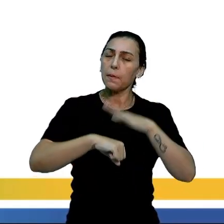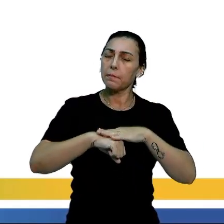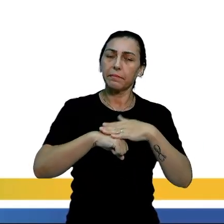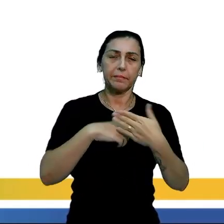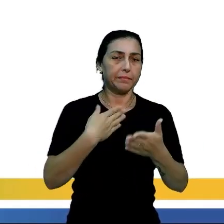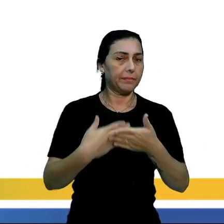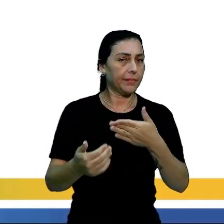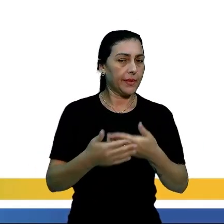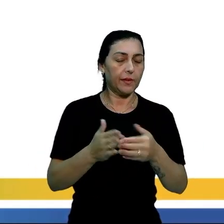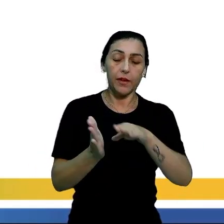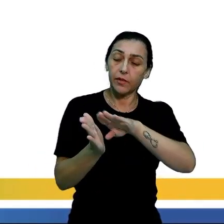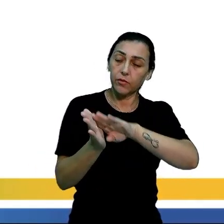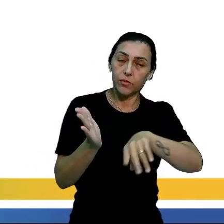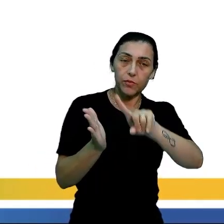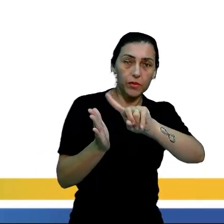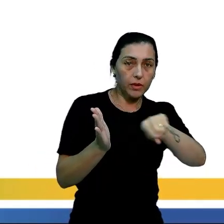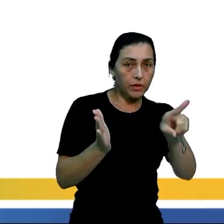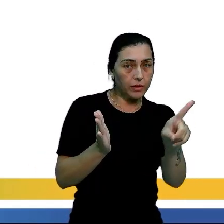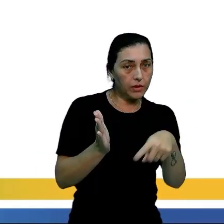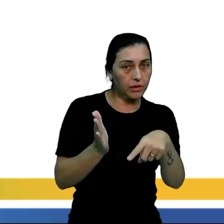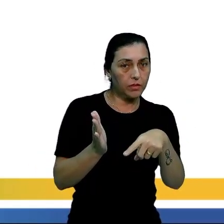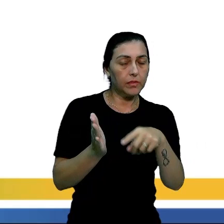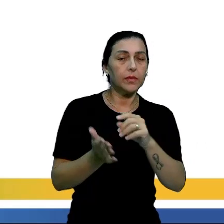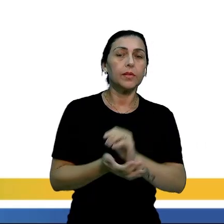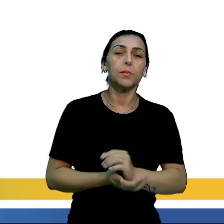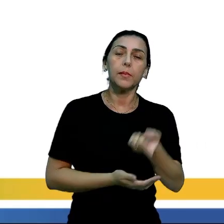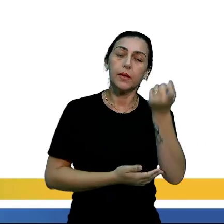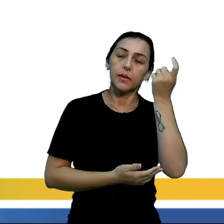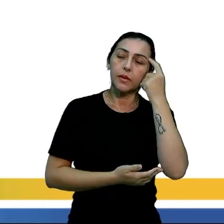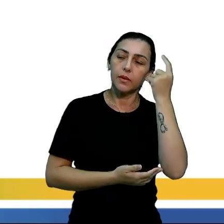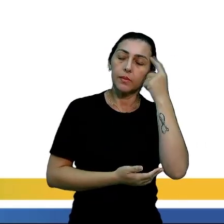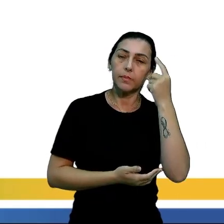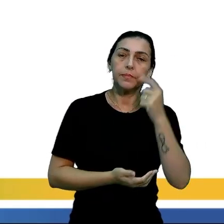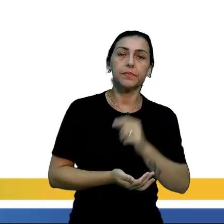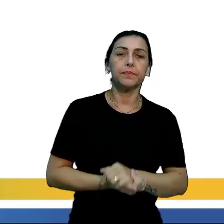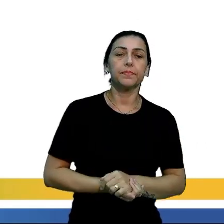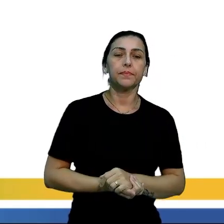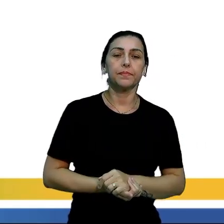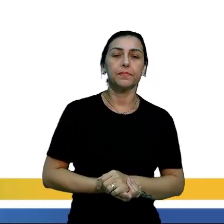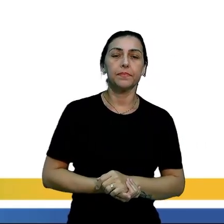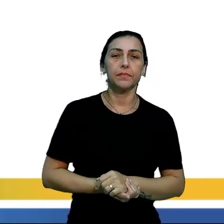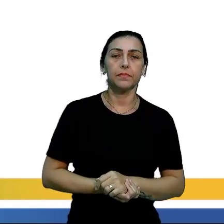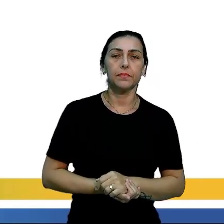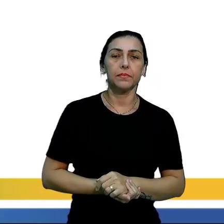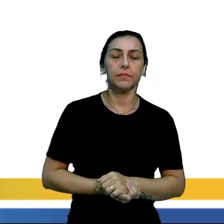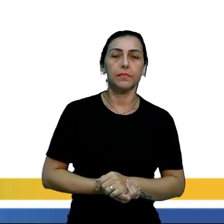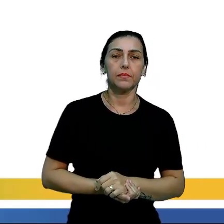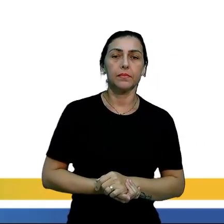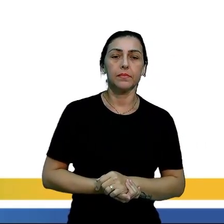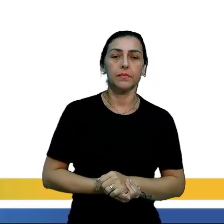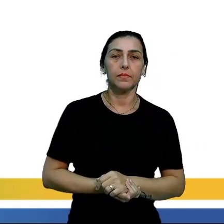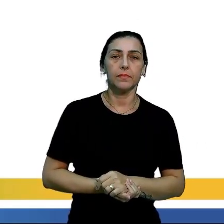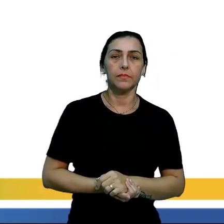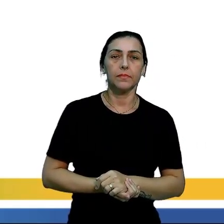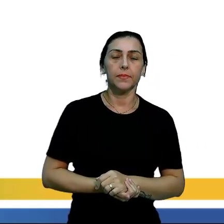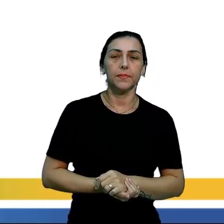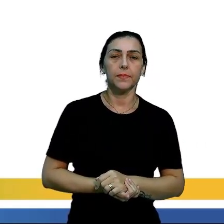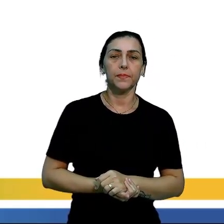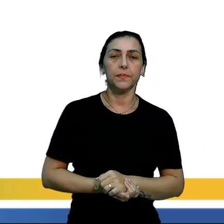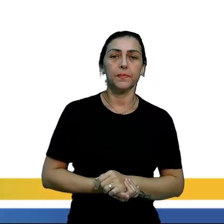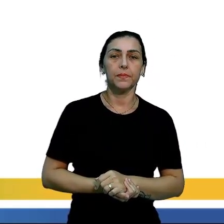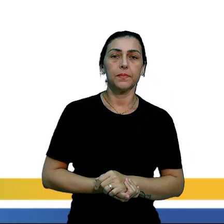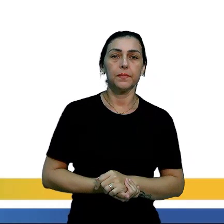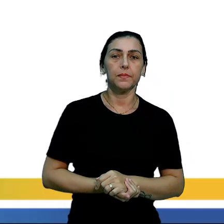nada a ver com, né, aquela que está mais longe do que aquilo que nós procuramos com a reflexão, né? Então vamos ver e a gente vai chegar a